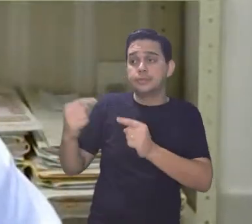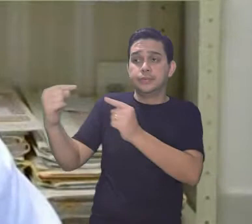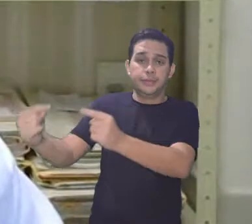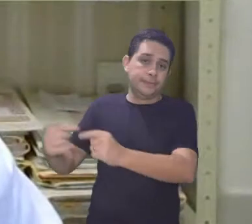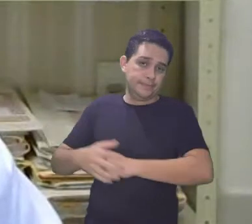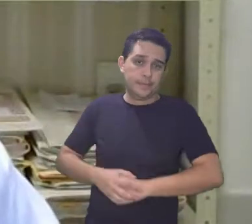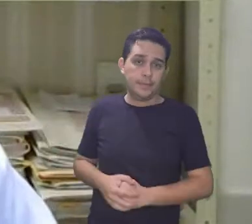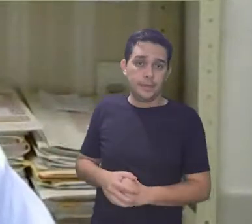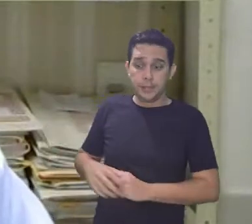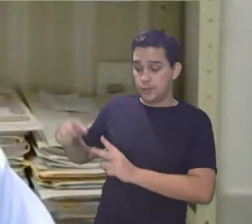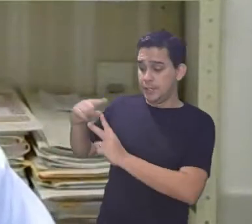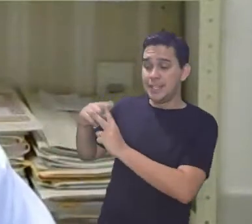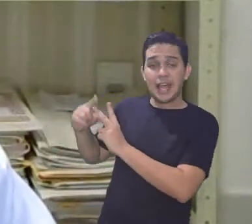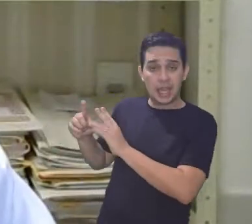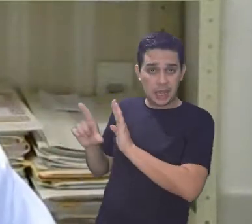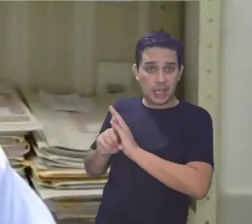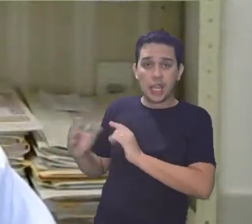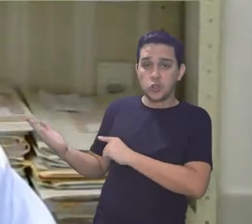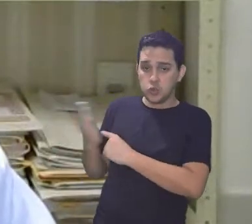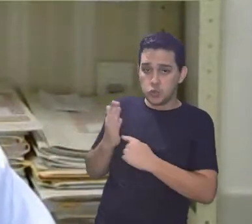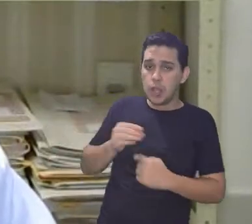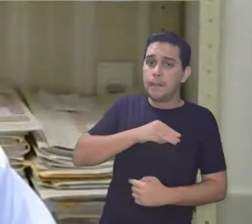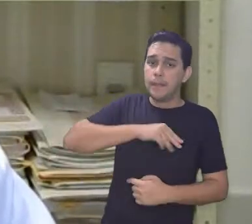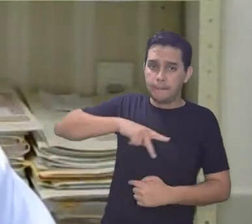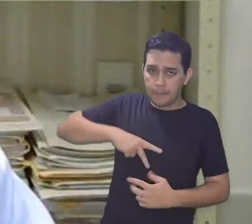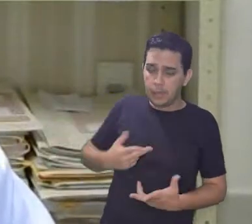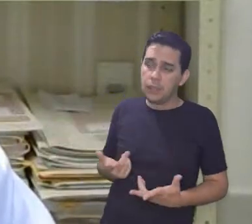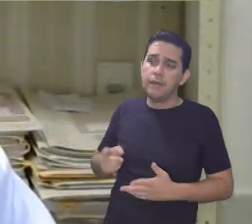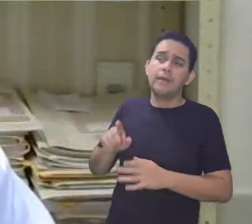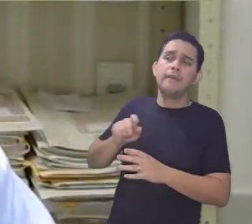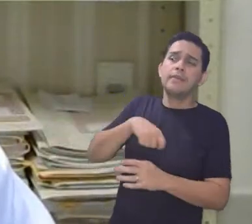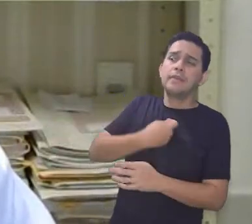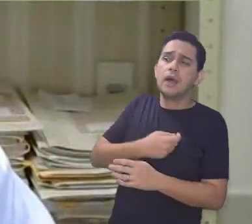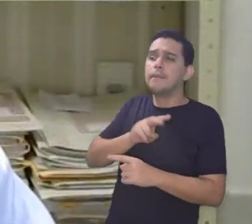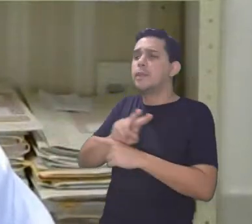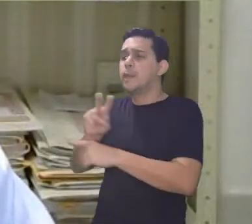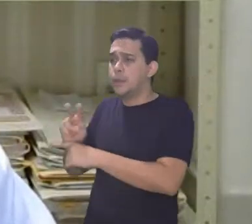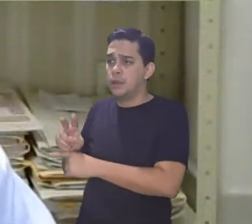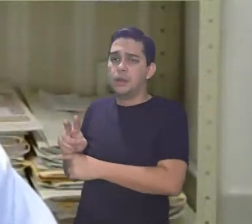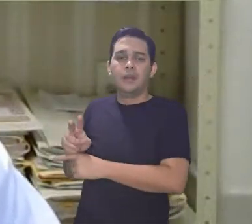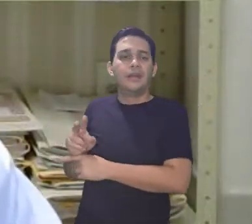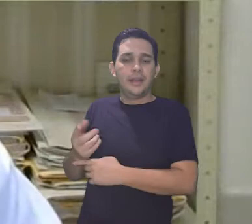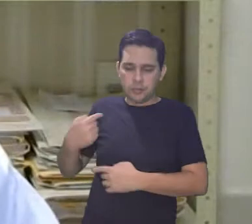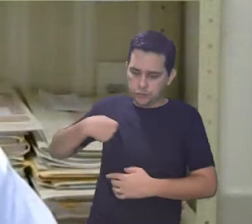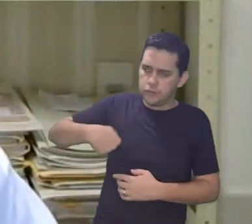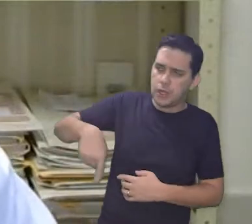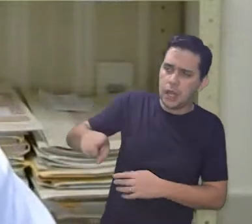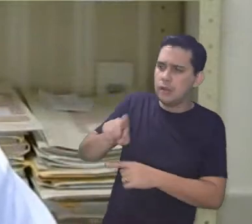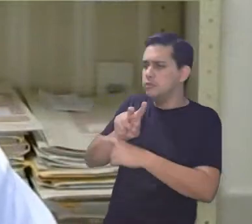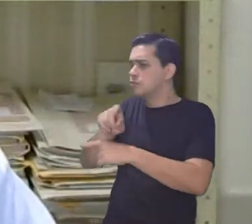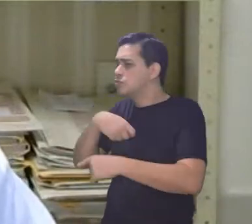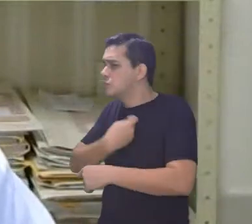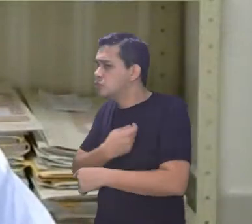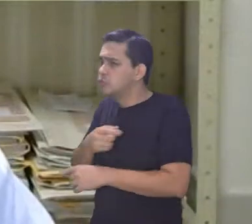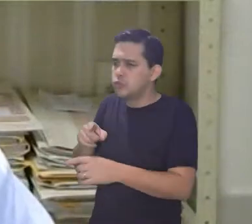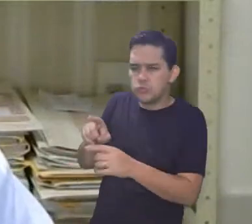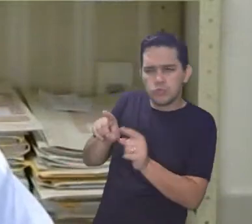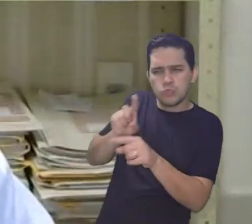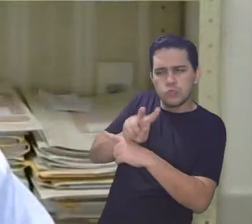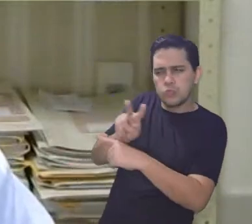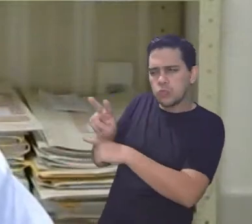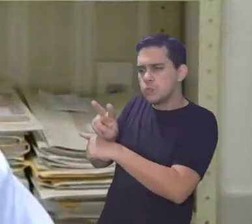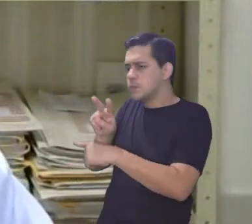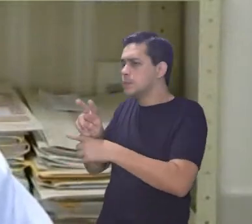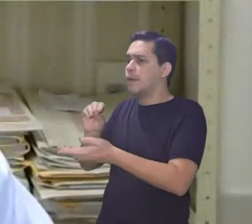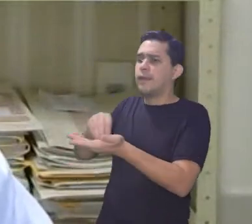Público o poder de acesso a essas instalações no intuito de fiscalizar o que está acontecendo. Então, normalmente,